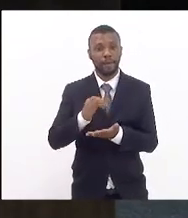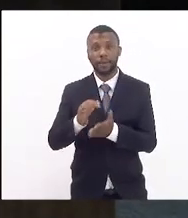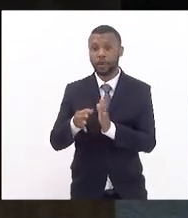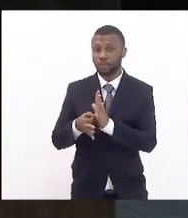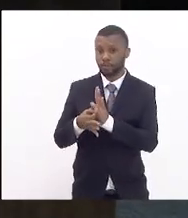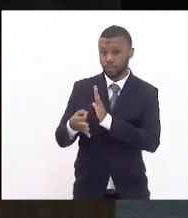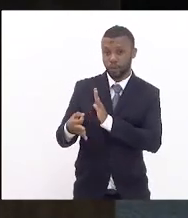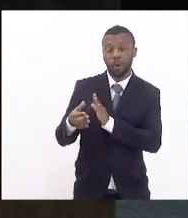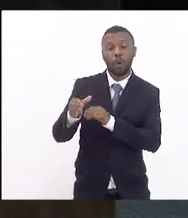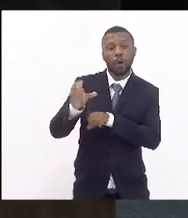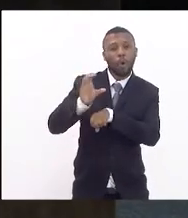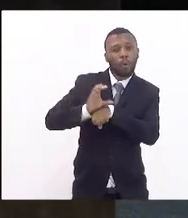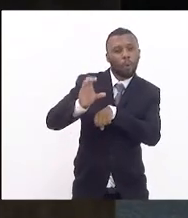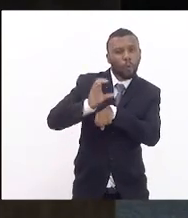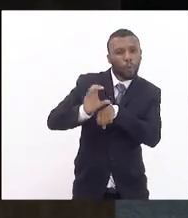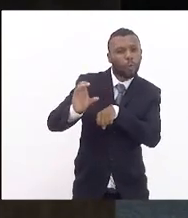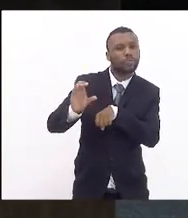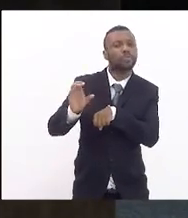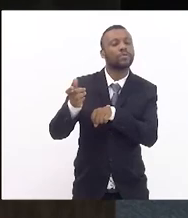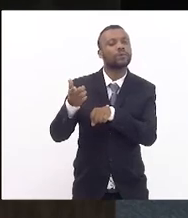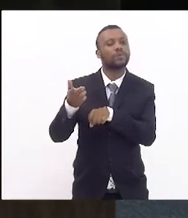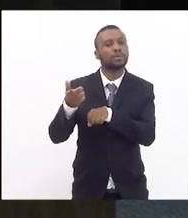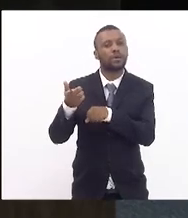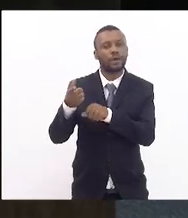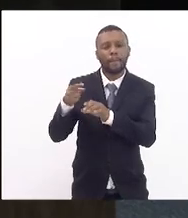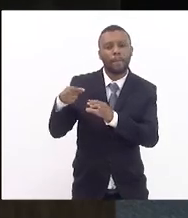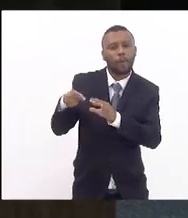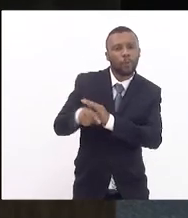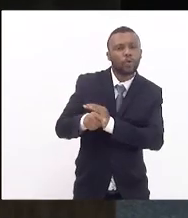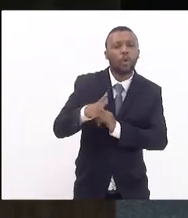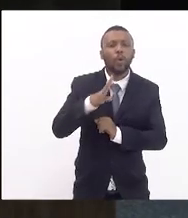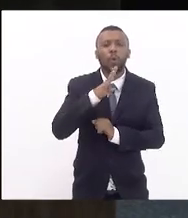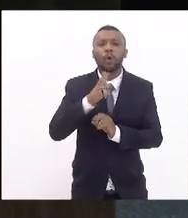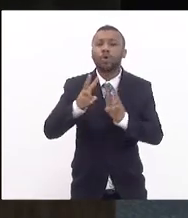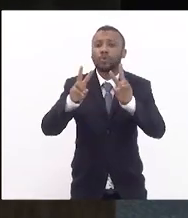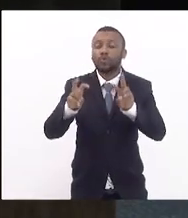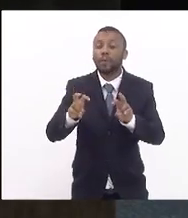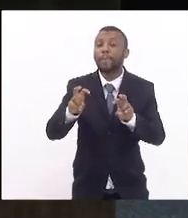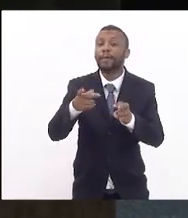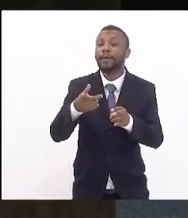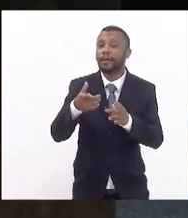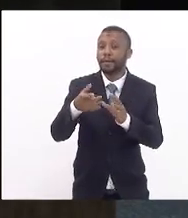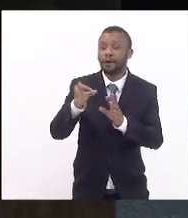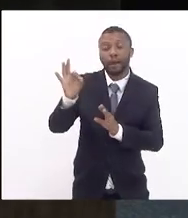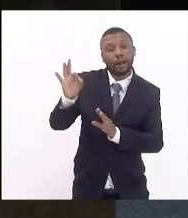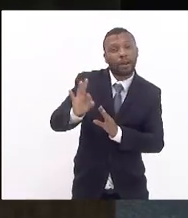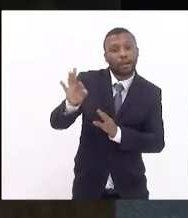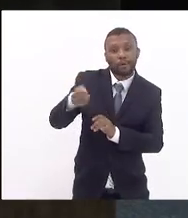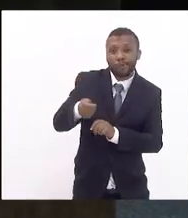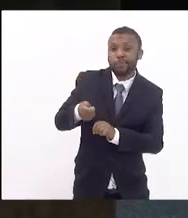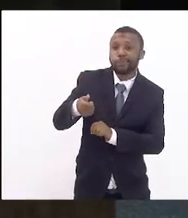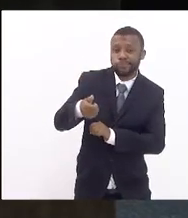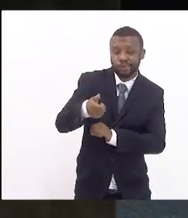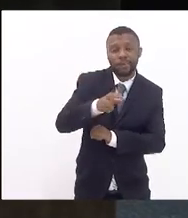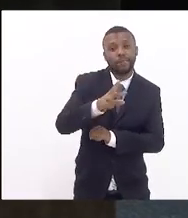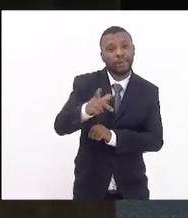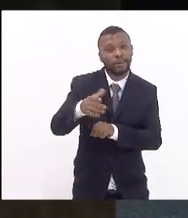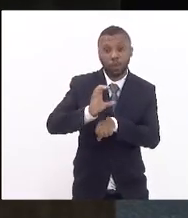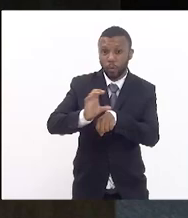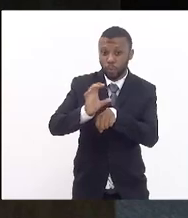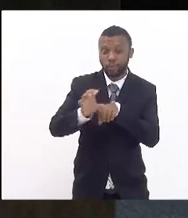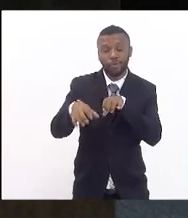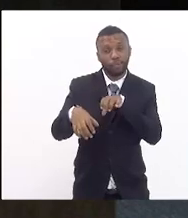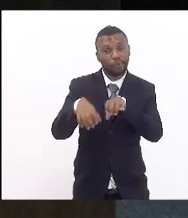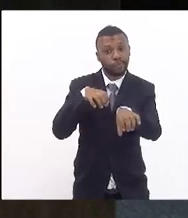de atualização de conhecimentos sobre participação especiais, e está remoto, está com mais